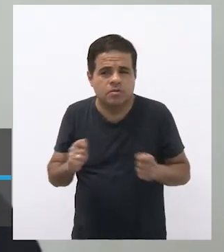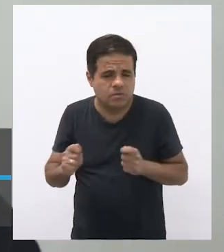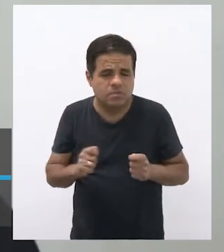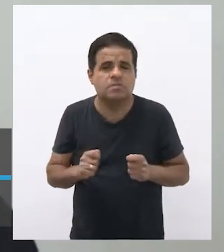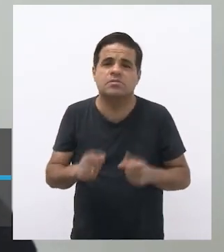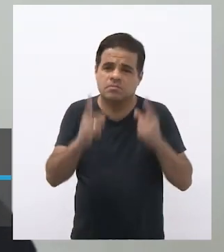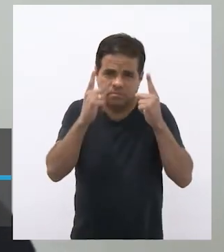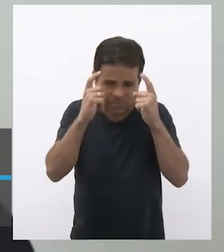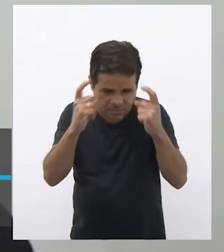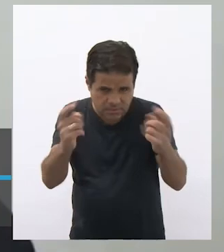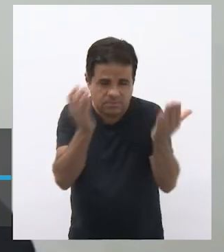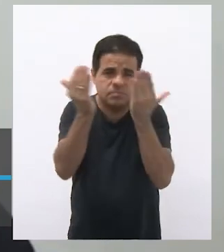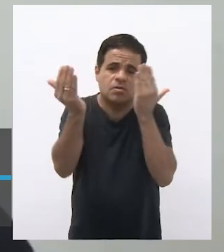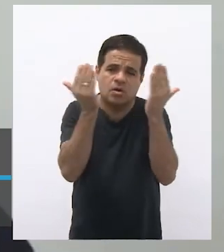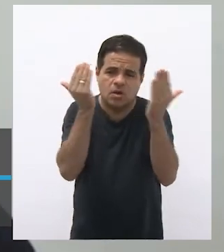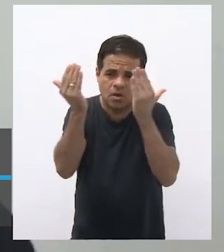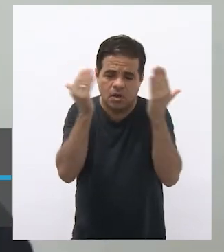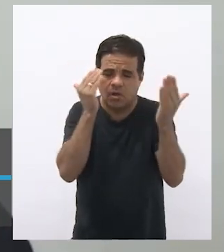principalmente em relação ao contexto,